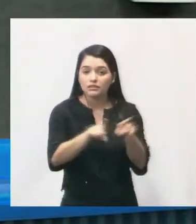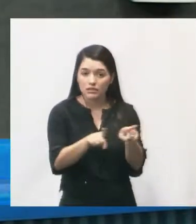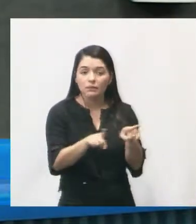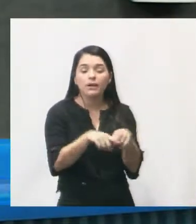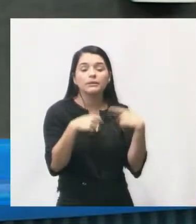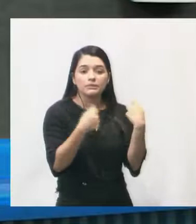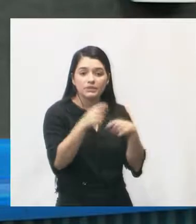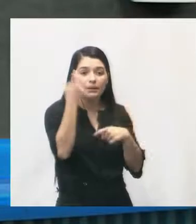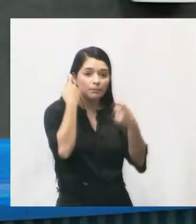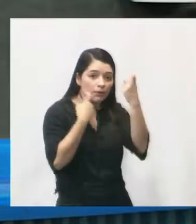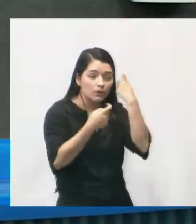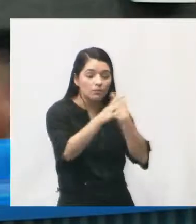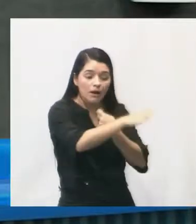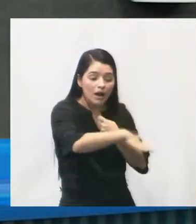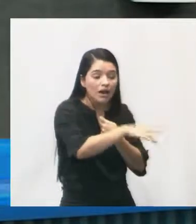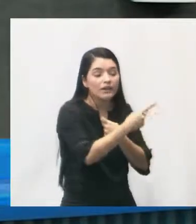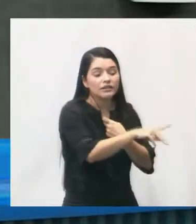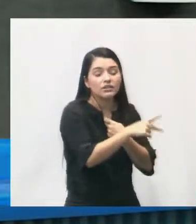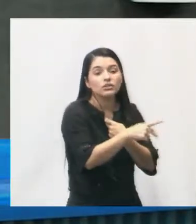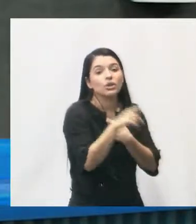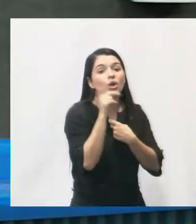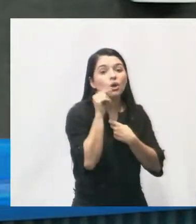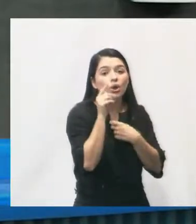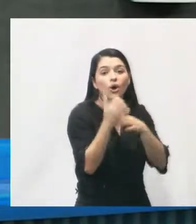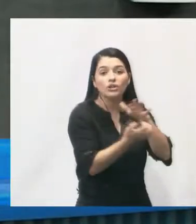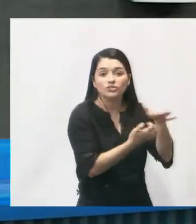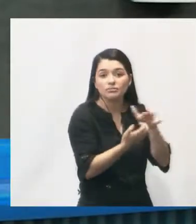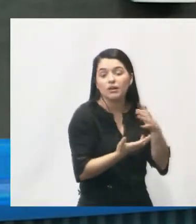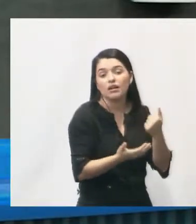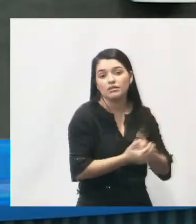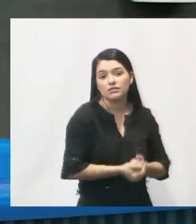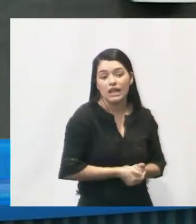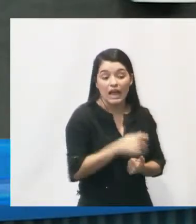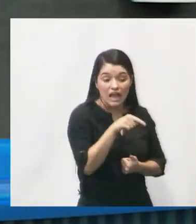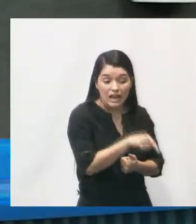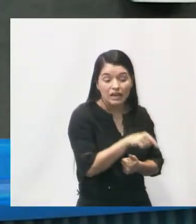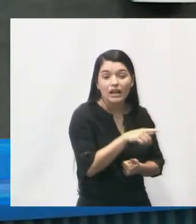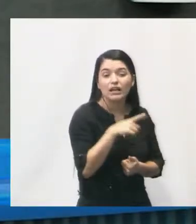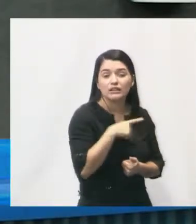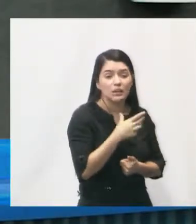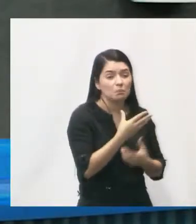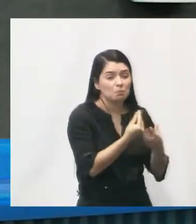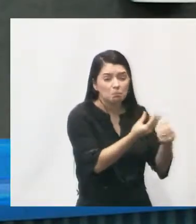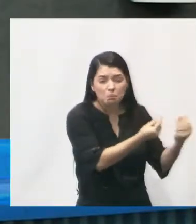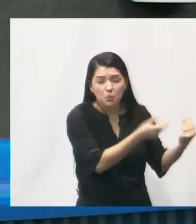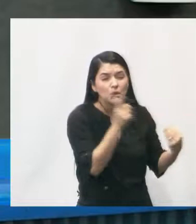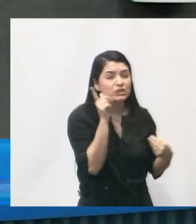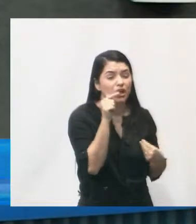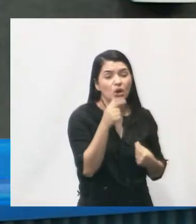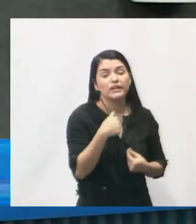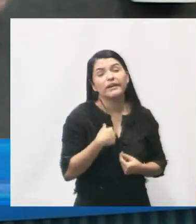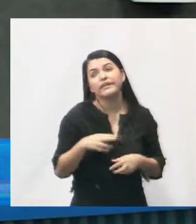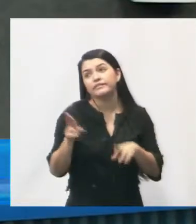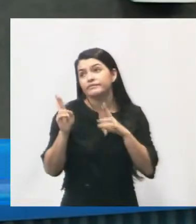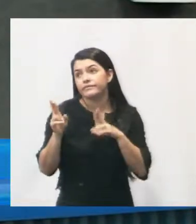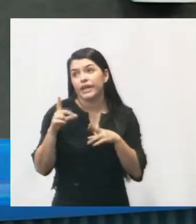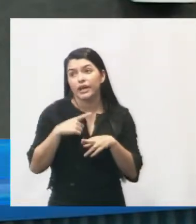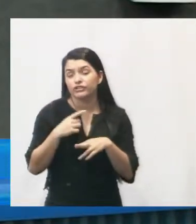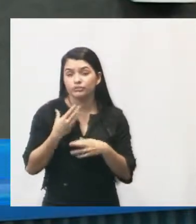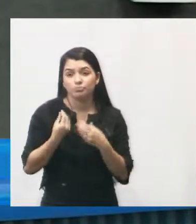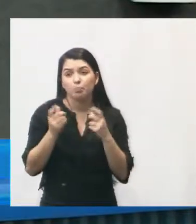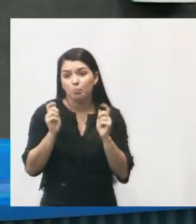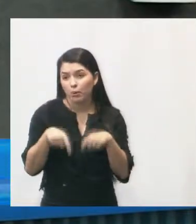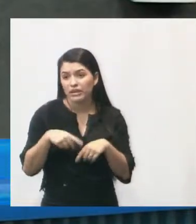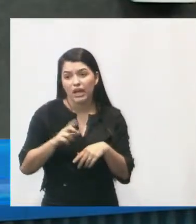A Grande Goiabeiras, região continental, são muitos comerciantes. São muitos. Quem dera se eu tivesse perna para poder atuar em outros